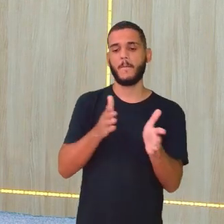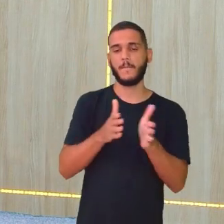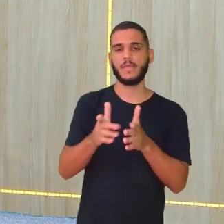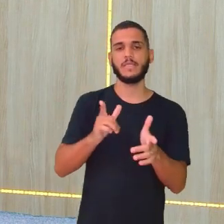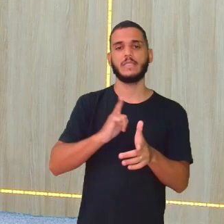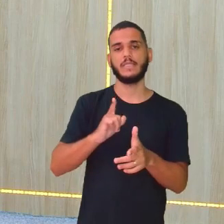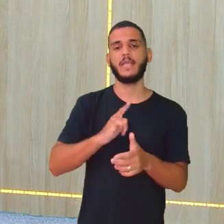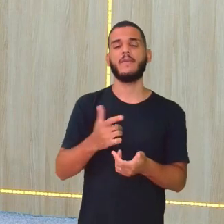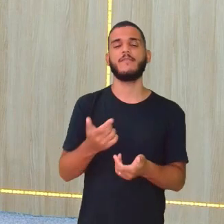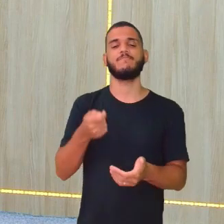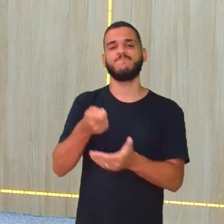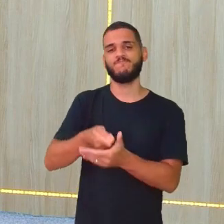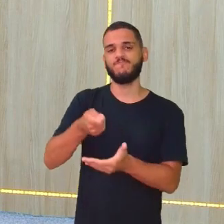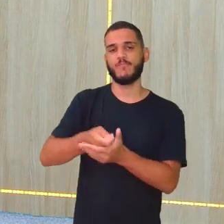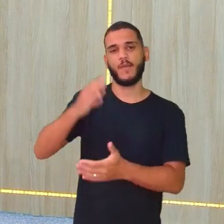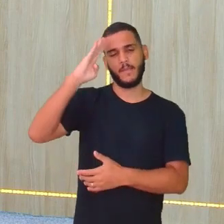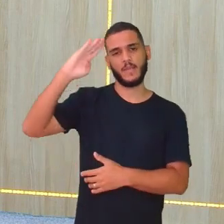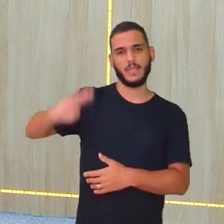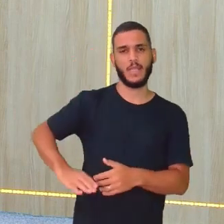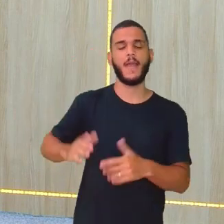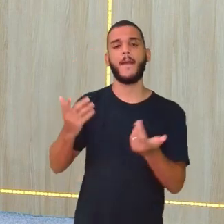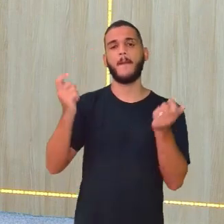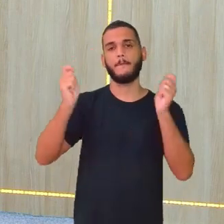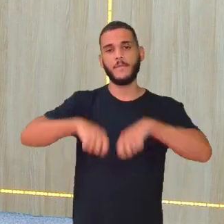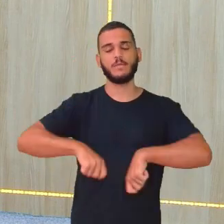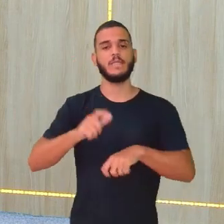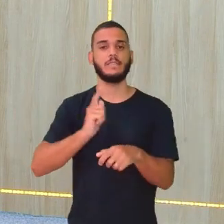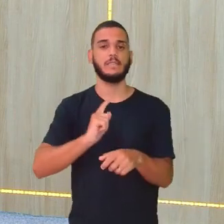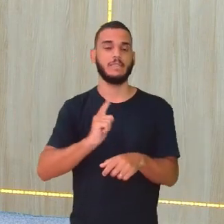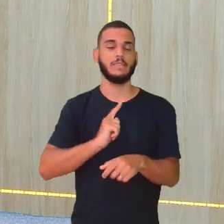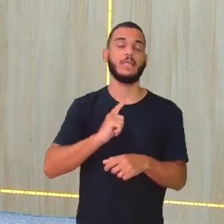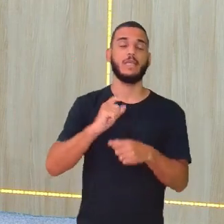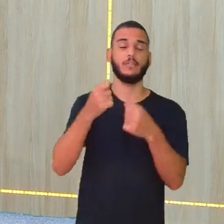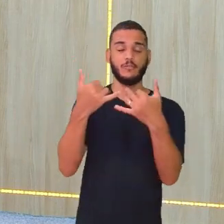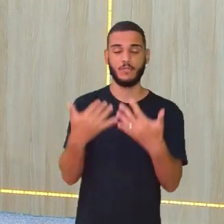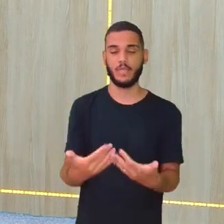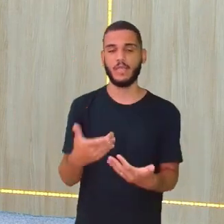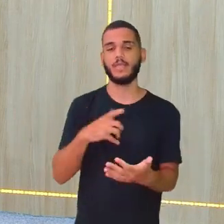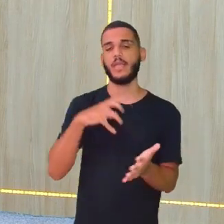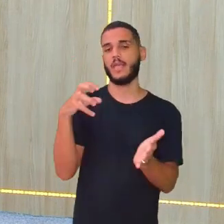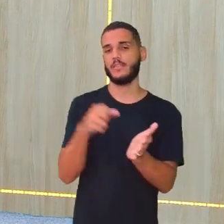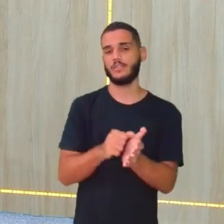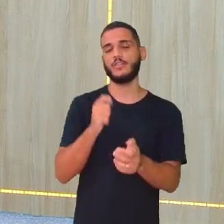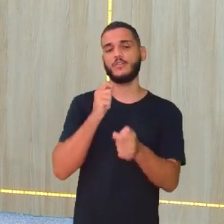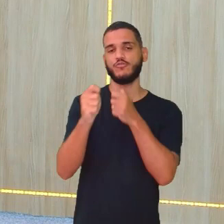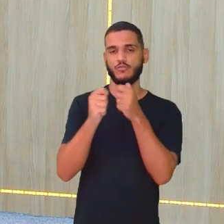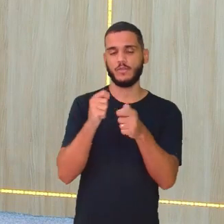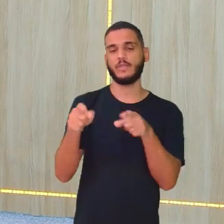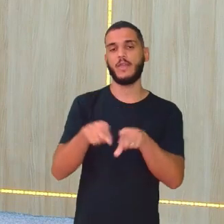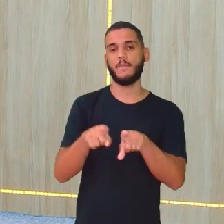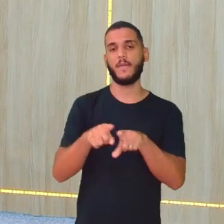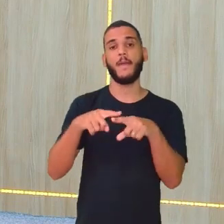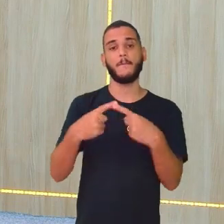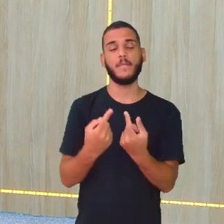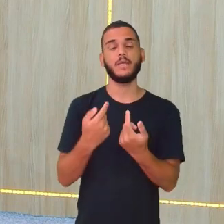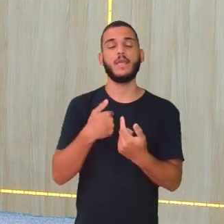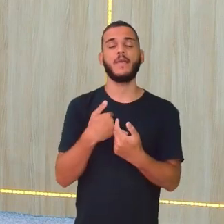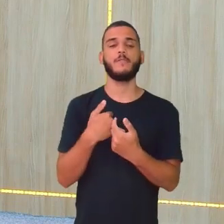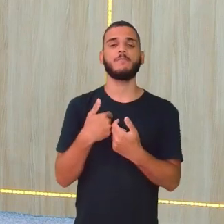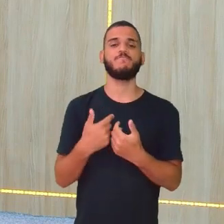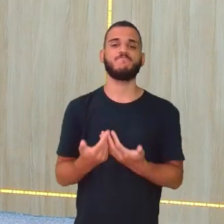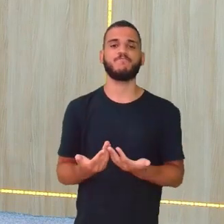militar. E eu poderia contar essa história do ponto de vista até mais historiográfico, que e já existe jornalístico, muito. Jornalístico, né? Só Só que aí eu